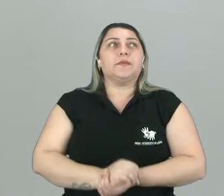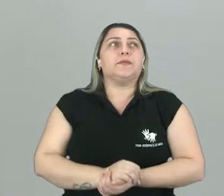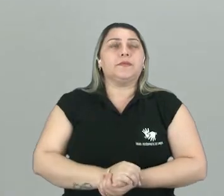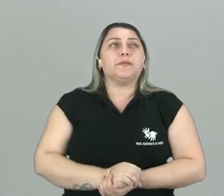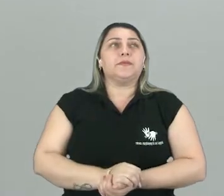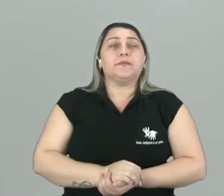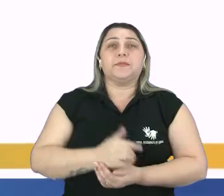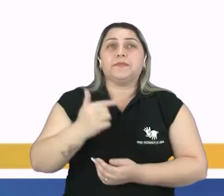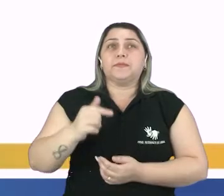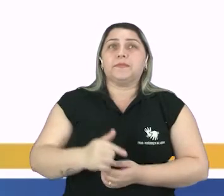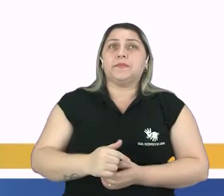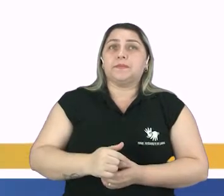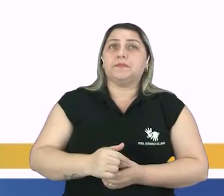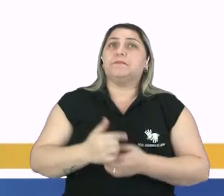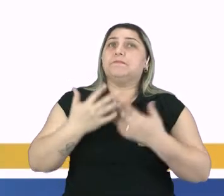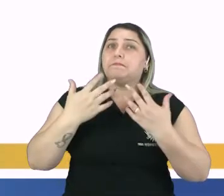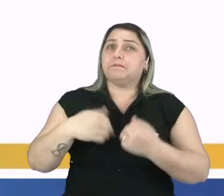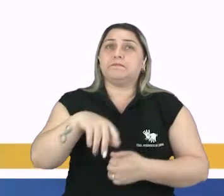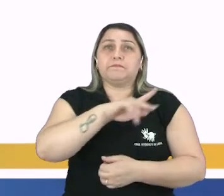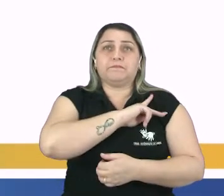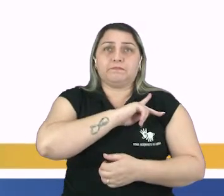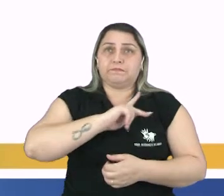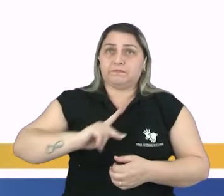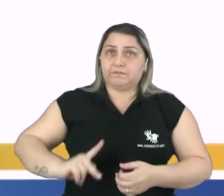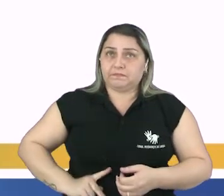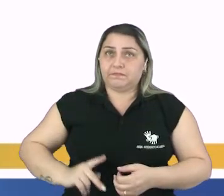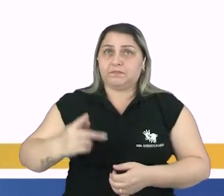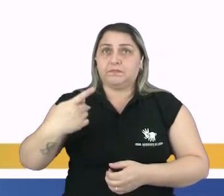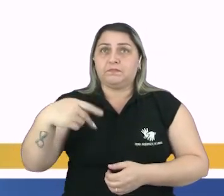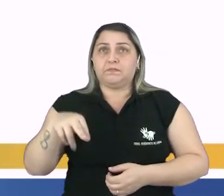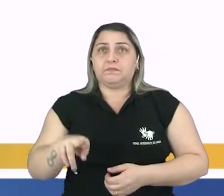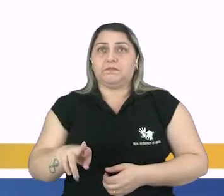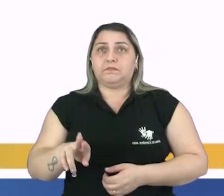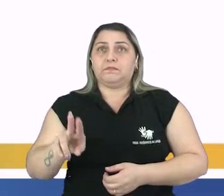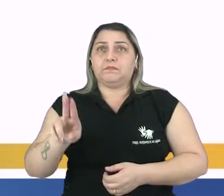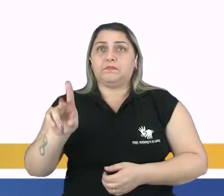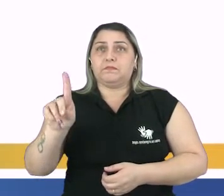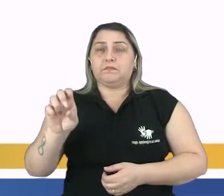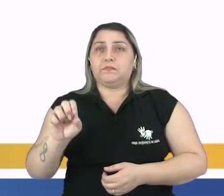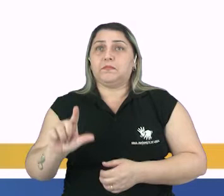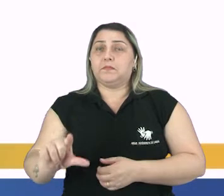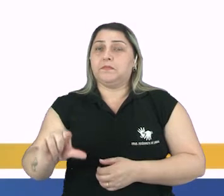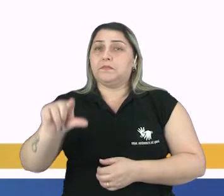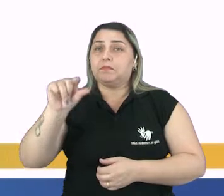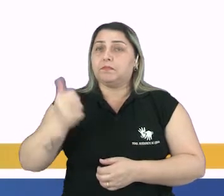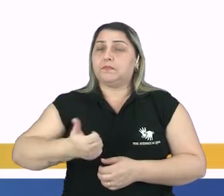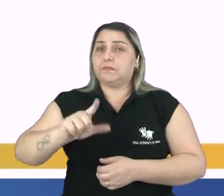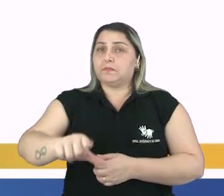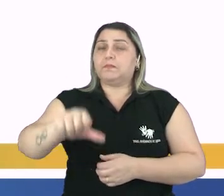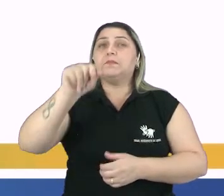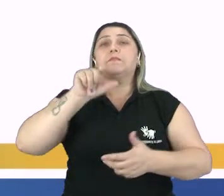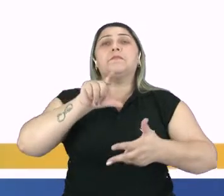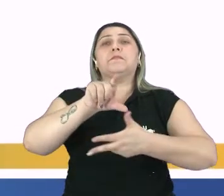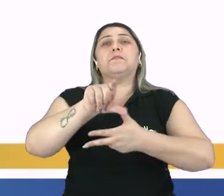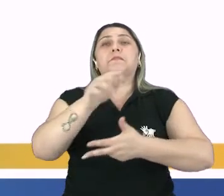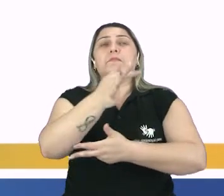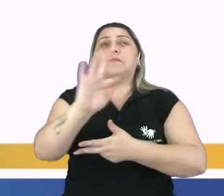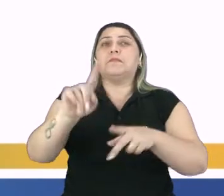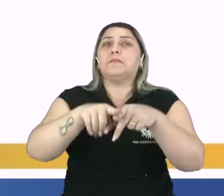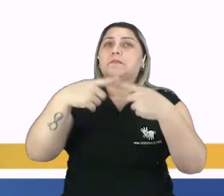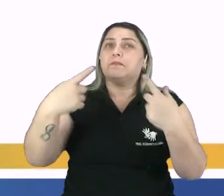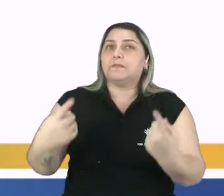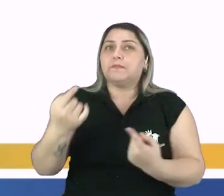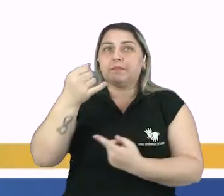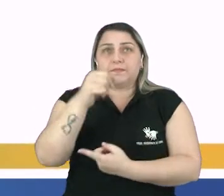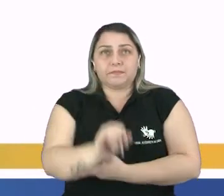na segunda linha. Adotando o presidencialismo, Prudente de Moraes foi o primeiro eleito para o Executivo Federal. Mas, se